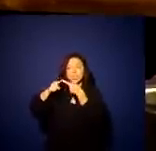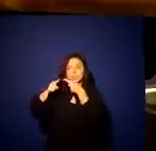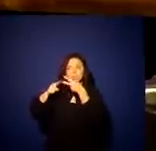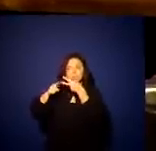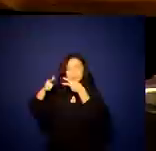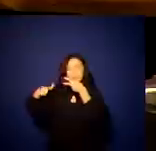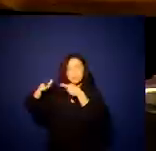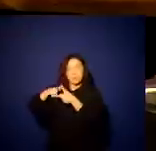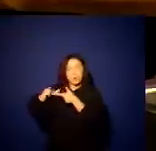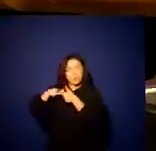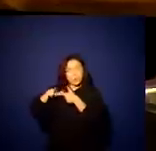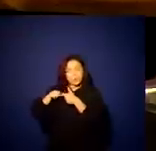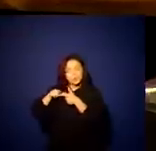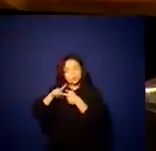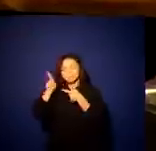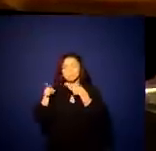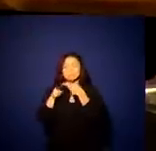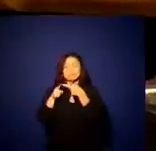primeiro